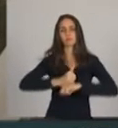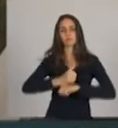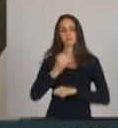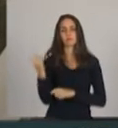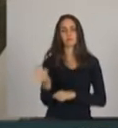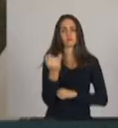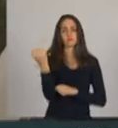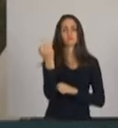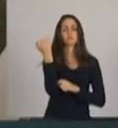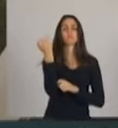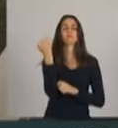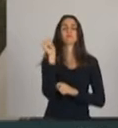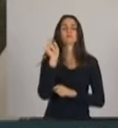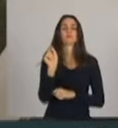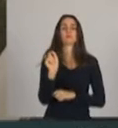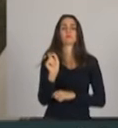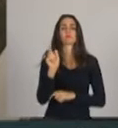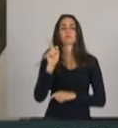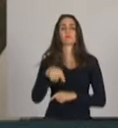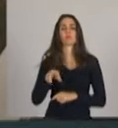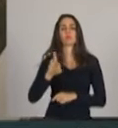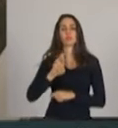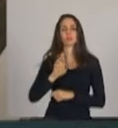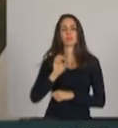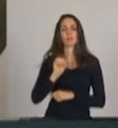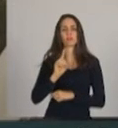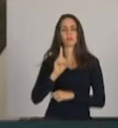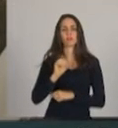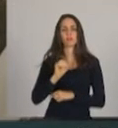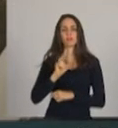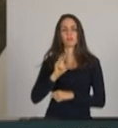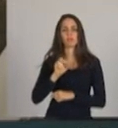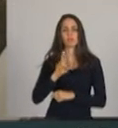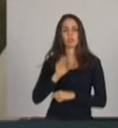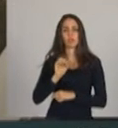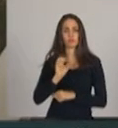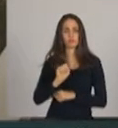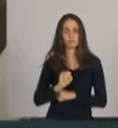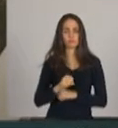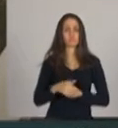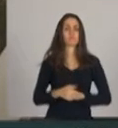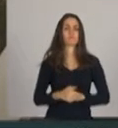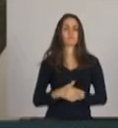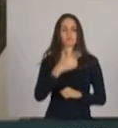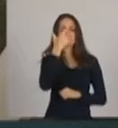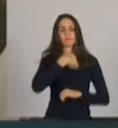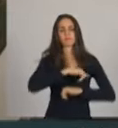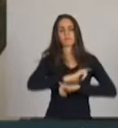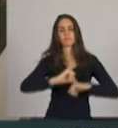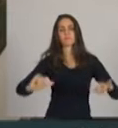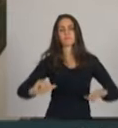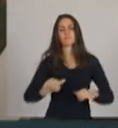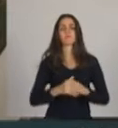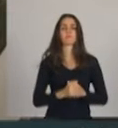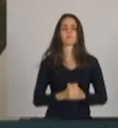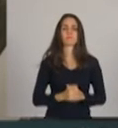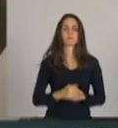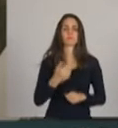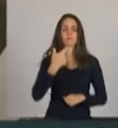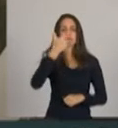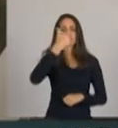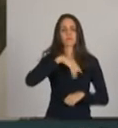importante, que são os rodoviários. Eu posso aqui dizer que